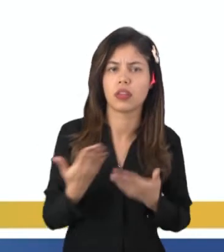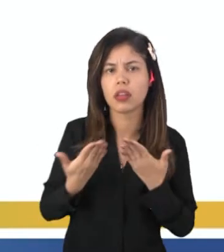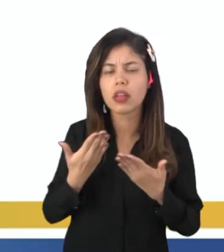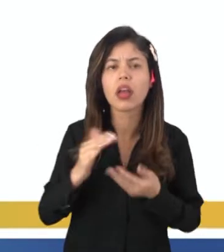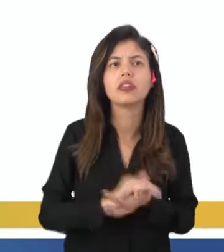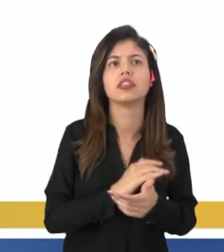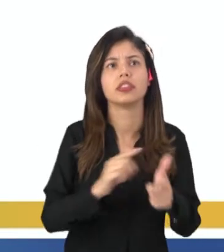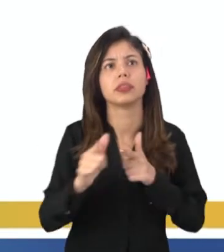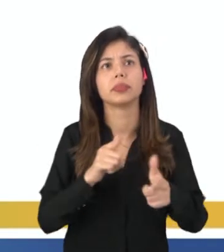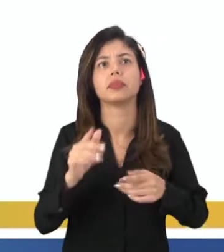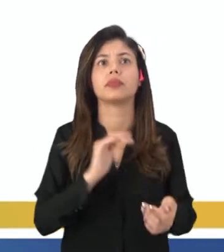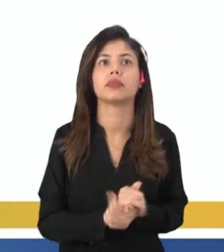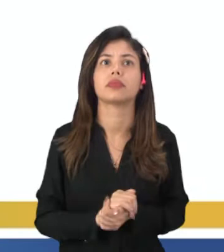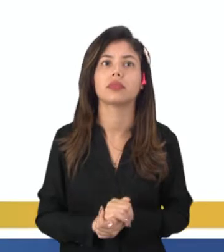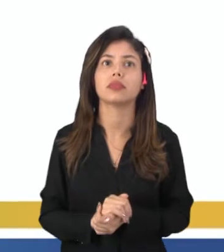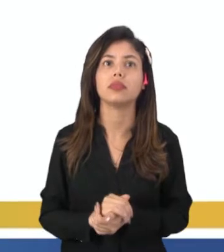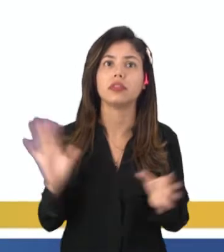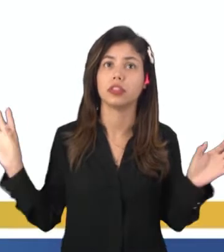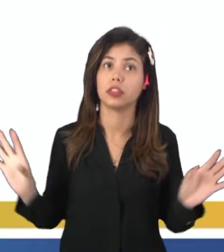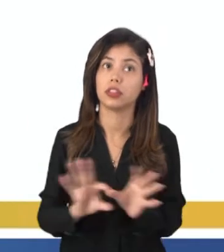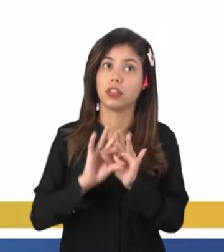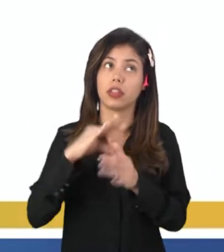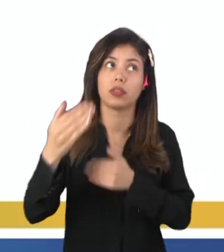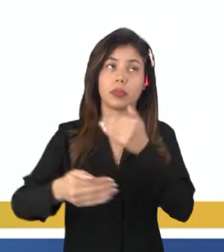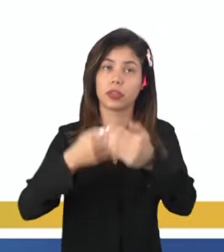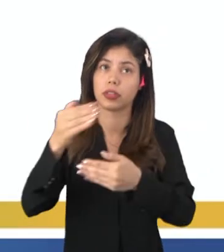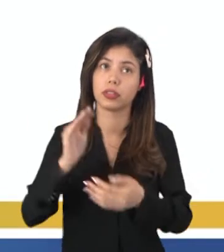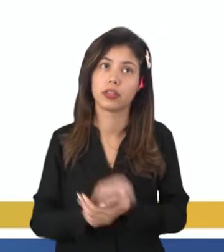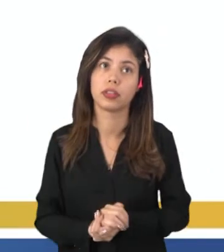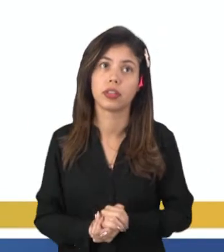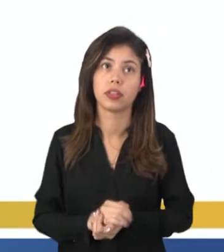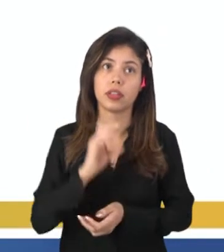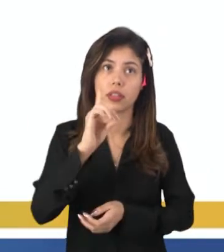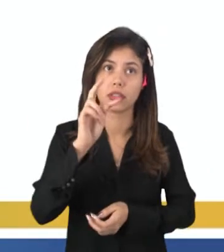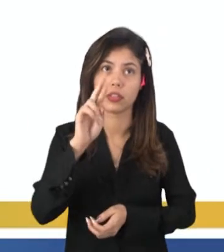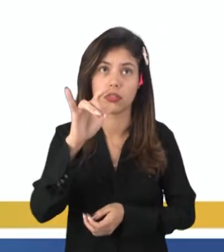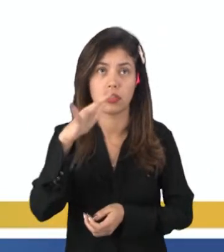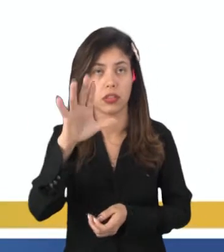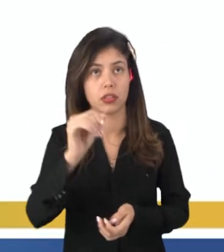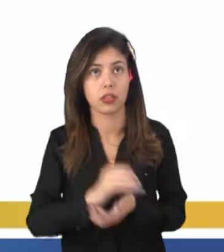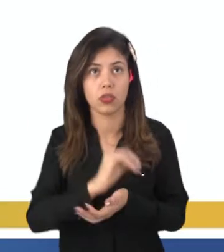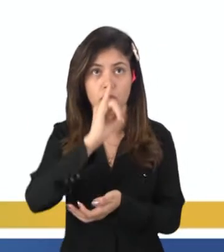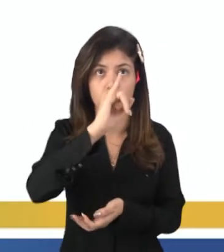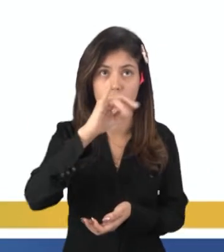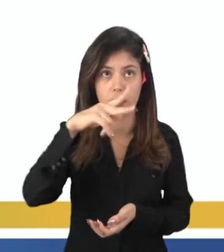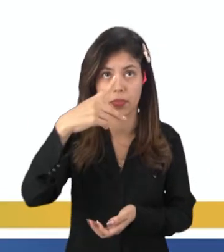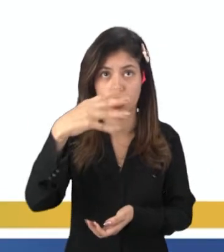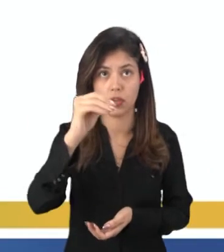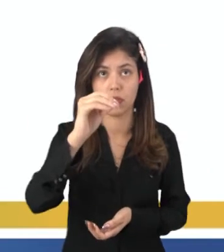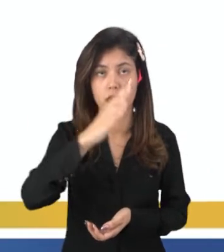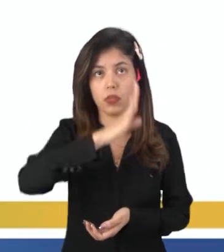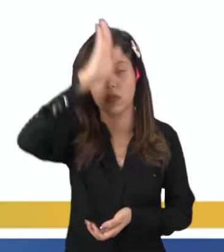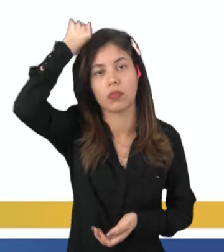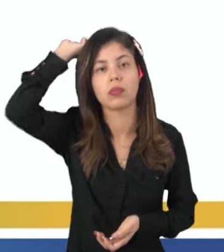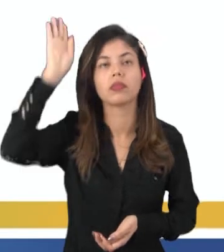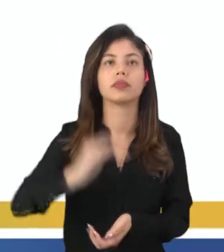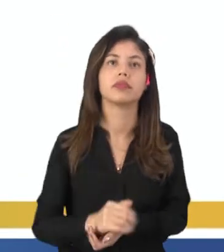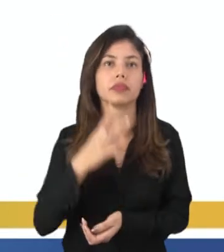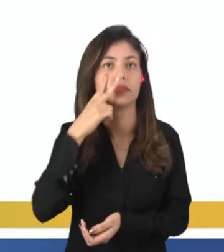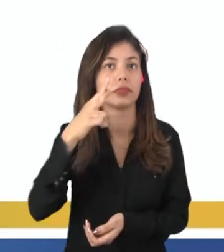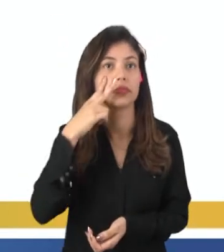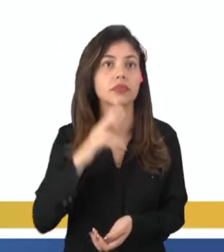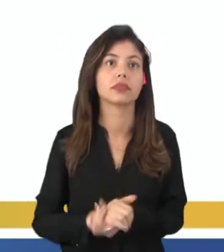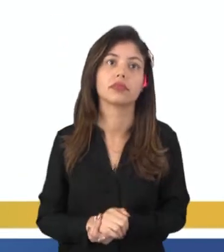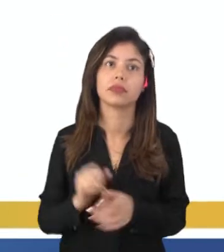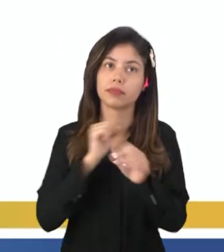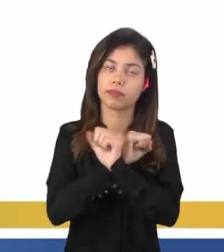de trabalho está intimamente ligada ao processo de desarticulação do Império Romano, onde vemos que o escravismo